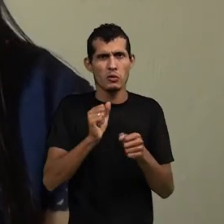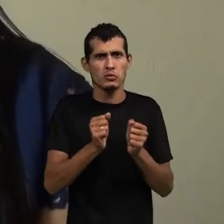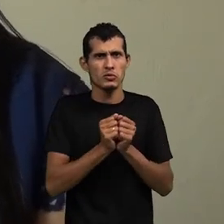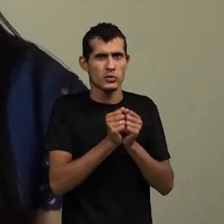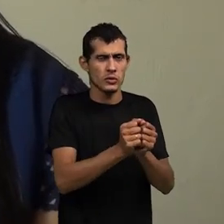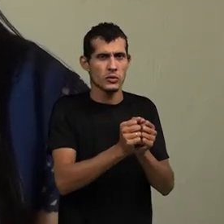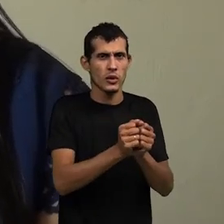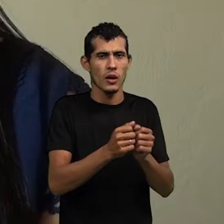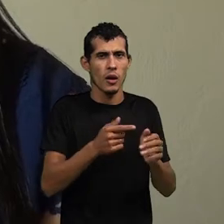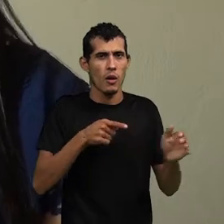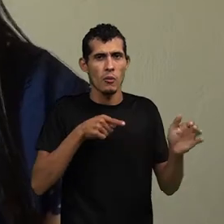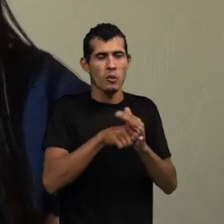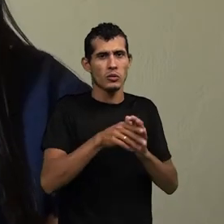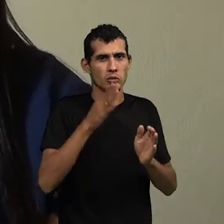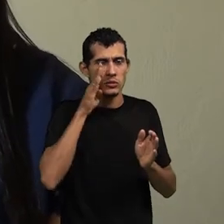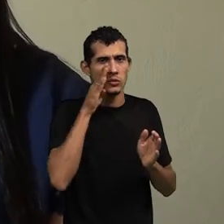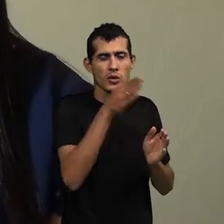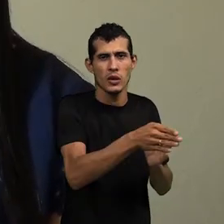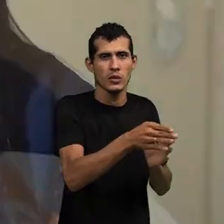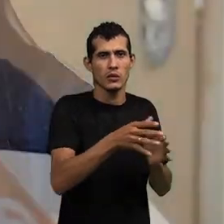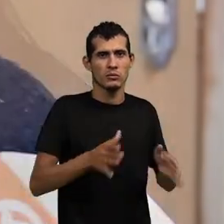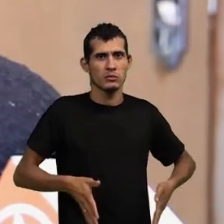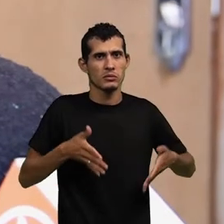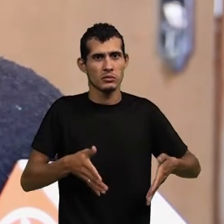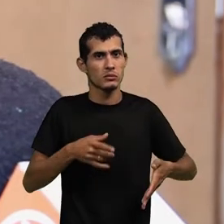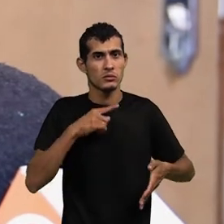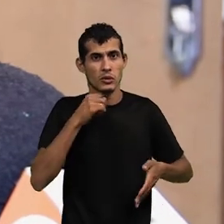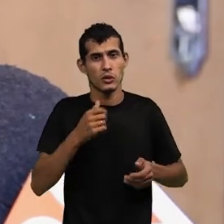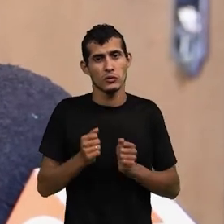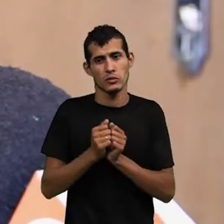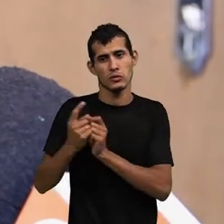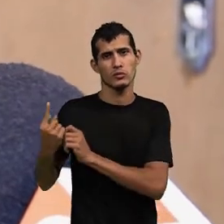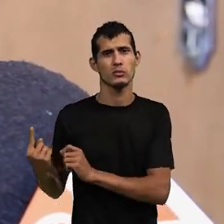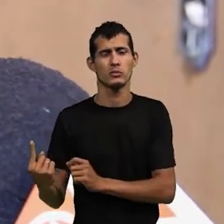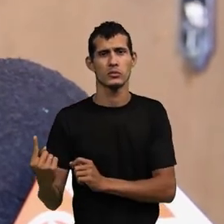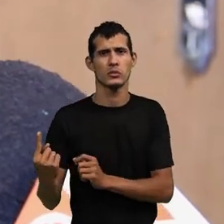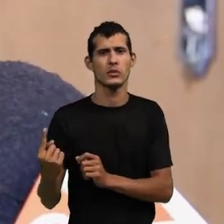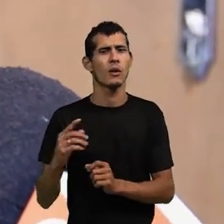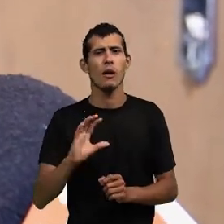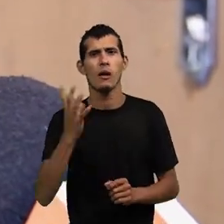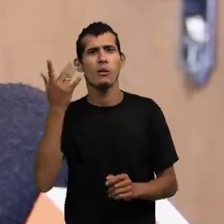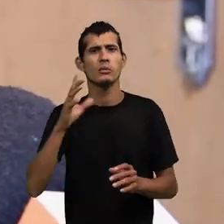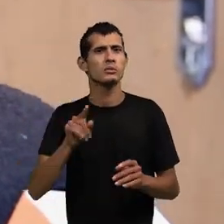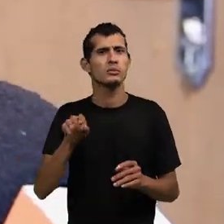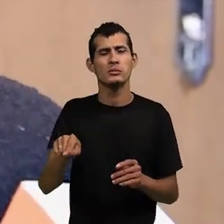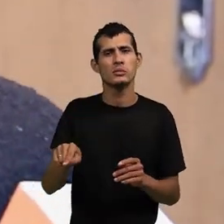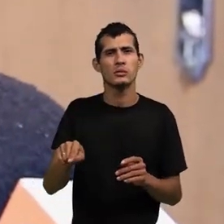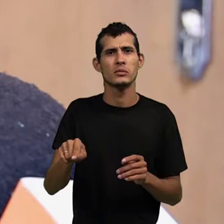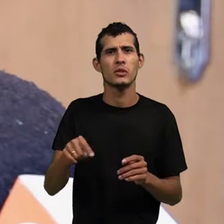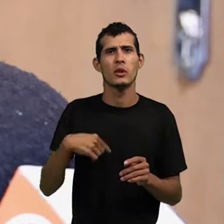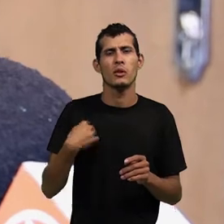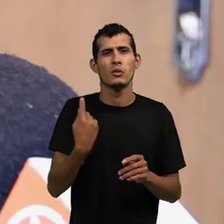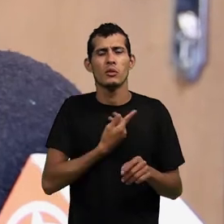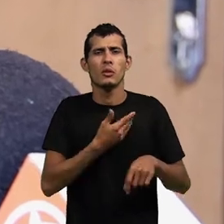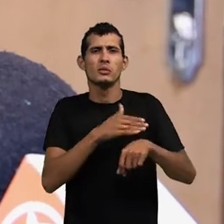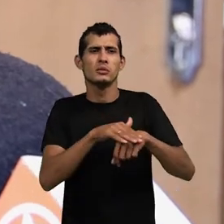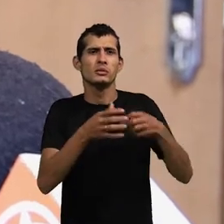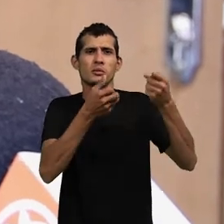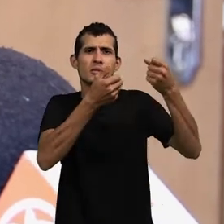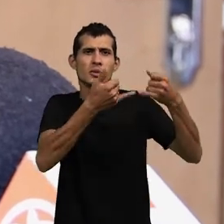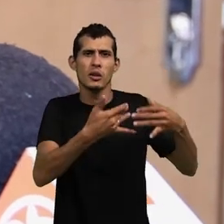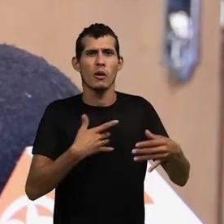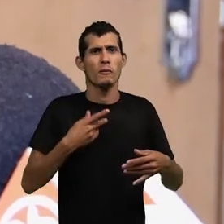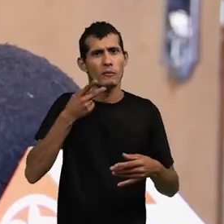não pergunta diretamente para você, ela pergunta para o seu acompanhante, o que aconteceu com ela? Pô, a gente fala, a